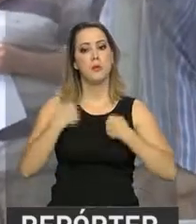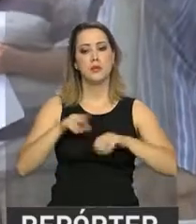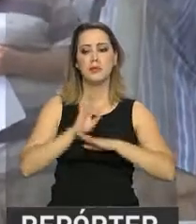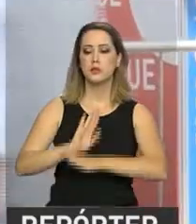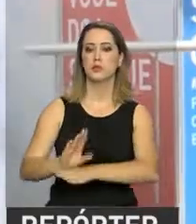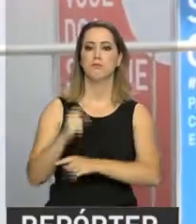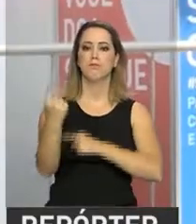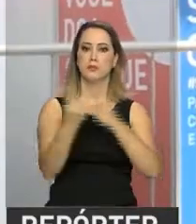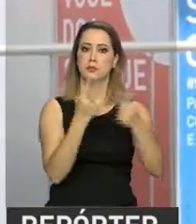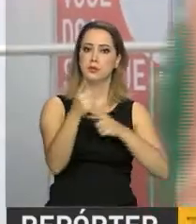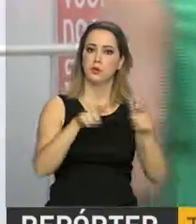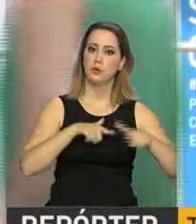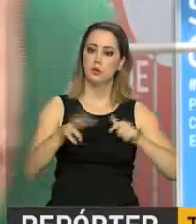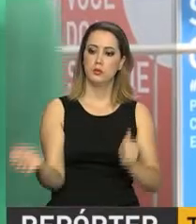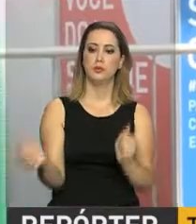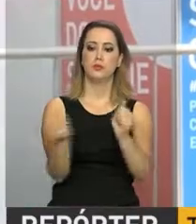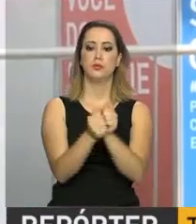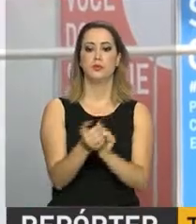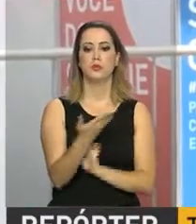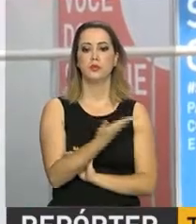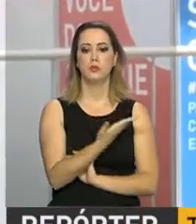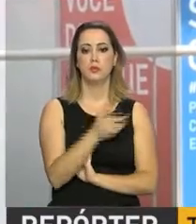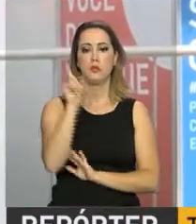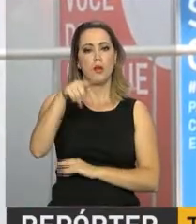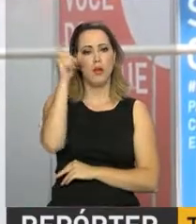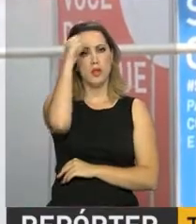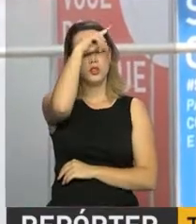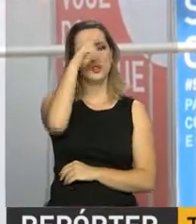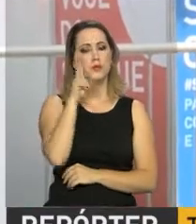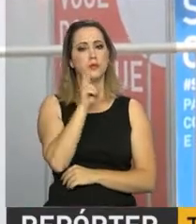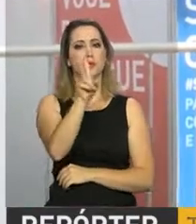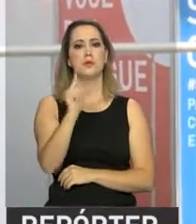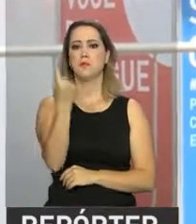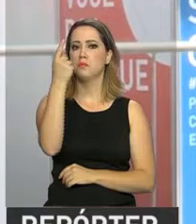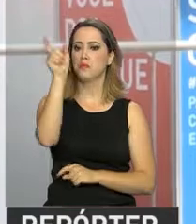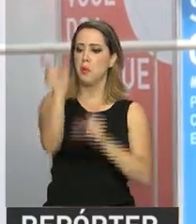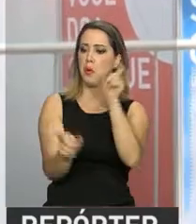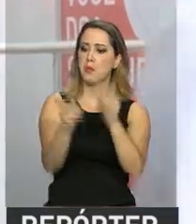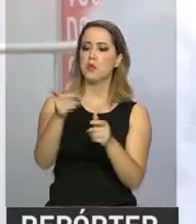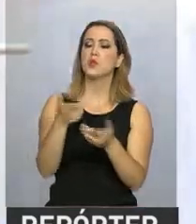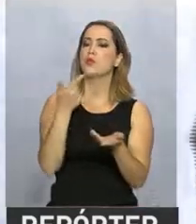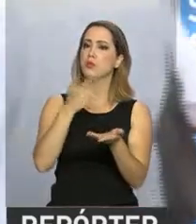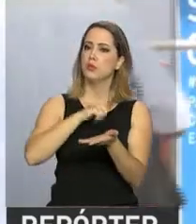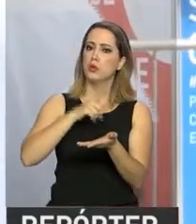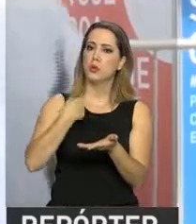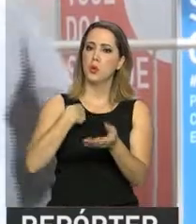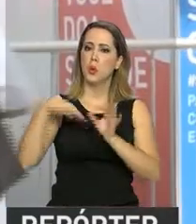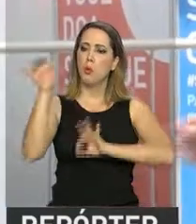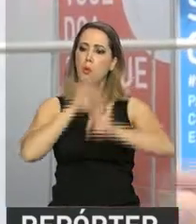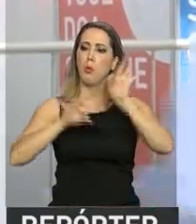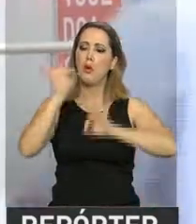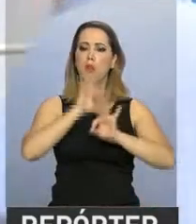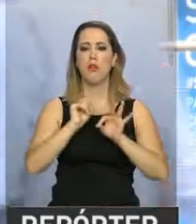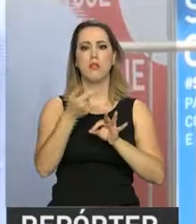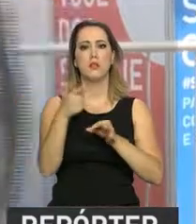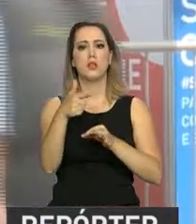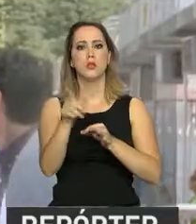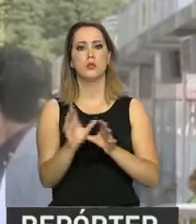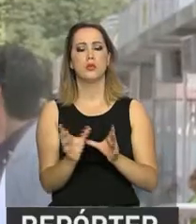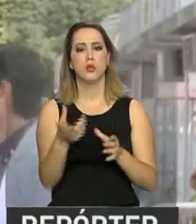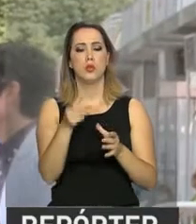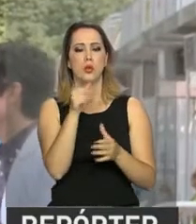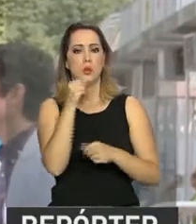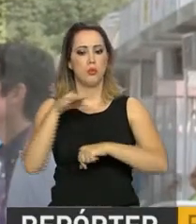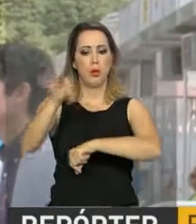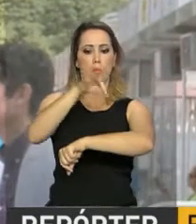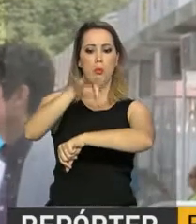para dar certo. É muito difícil ver uma pessoa realmente cuidando para que não tenha o lugar do mosquito dentro de casa. A